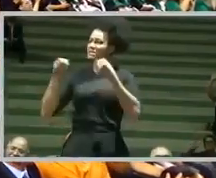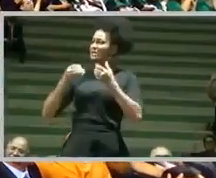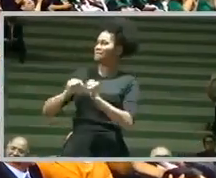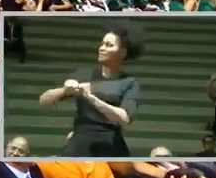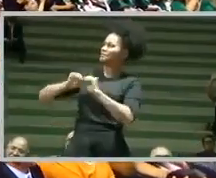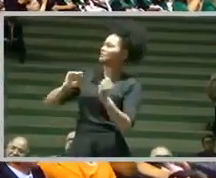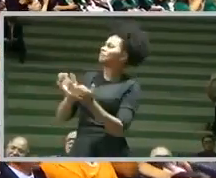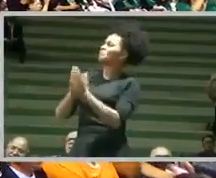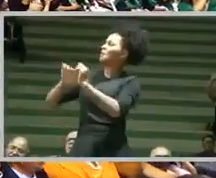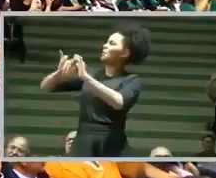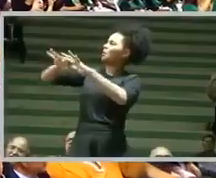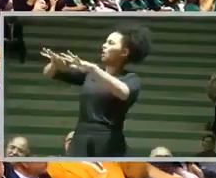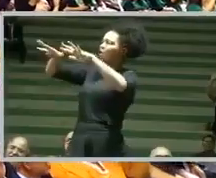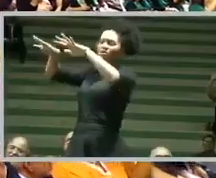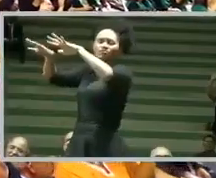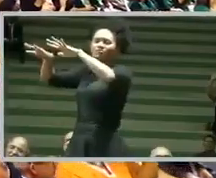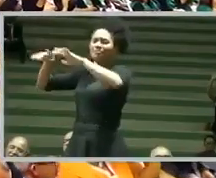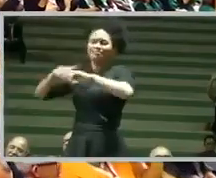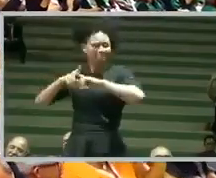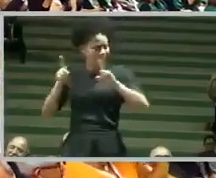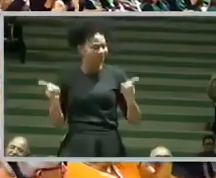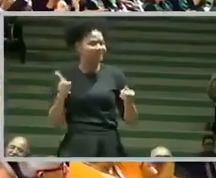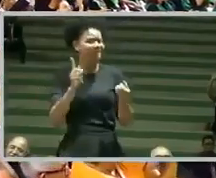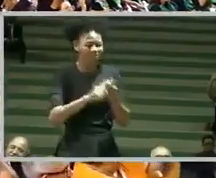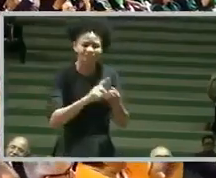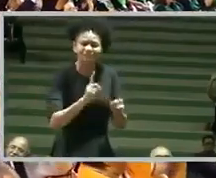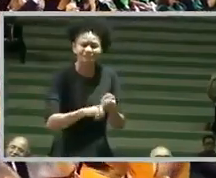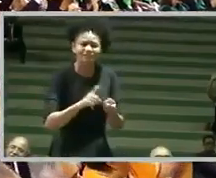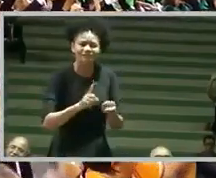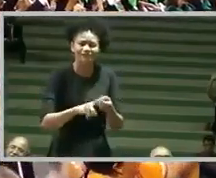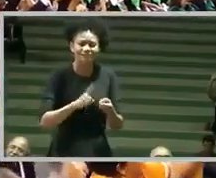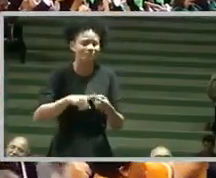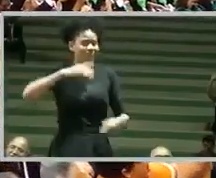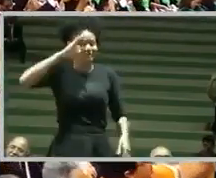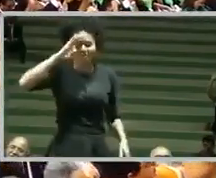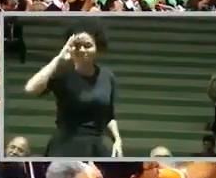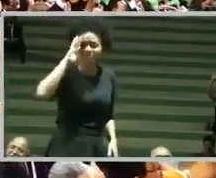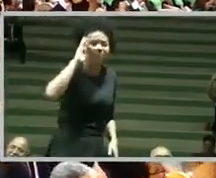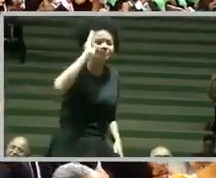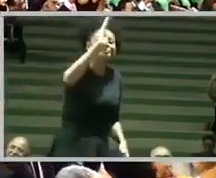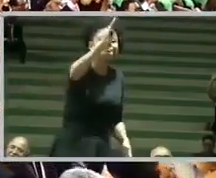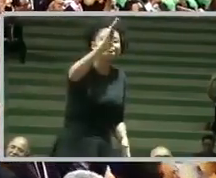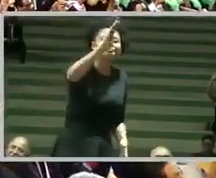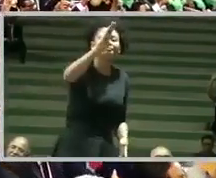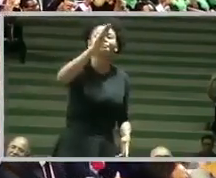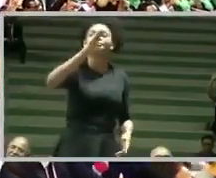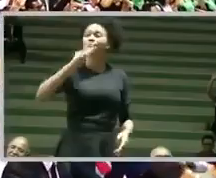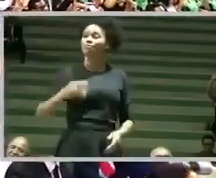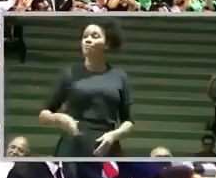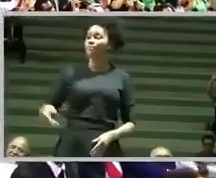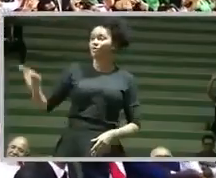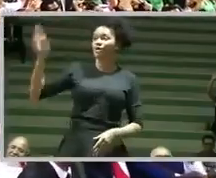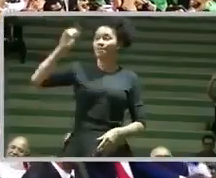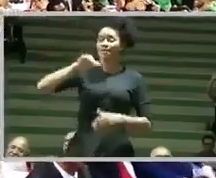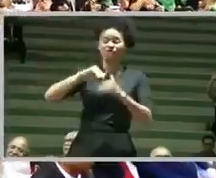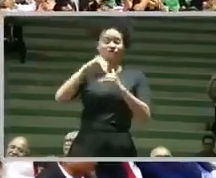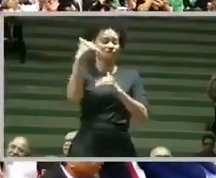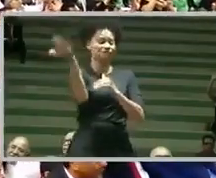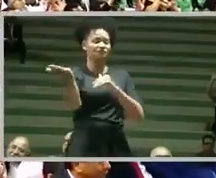glorificado, mas Ele faz também, e principalmente, para que os de